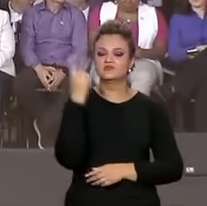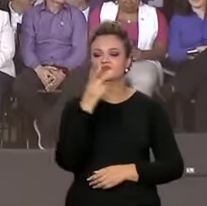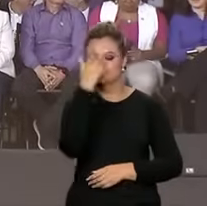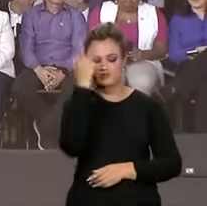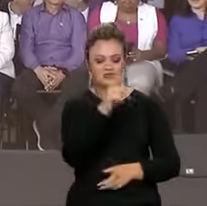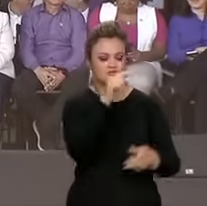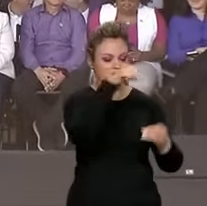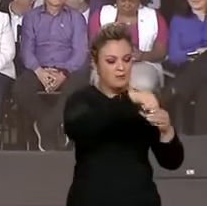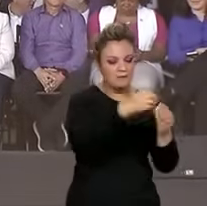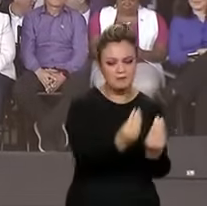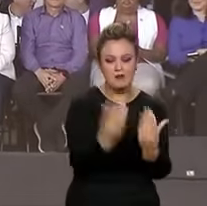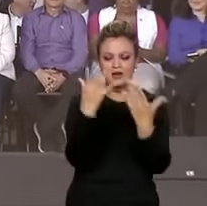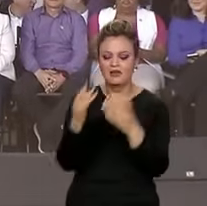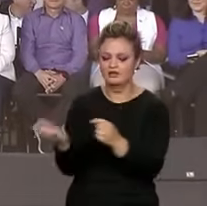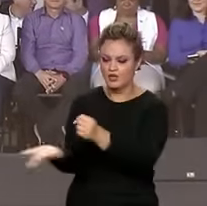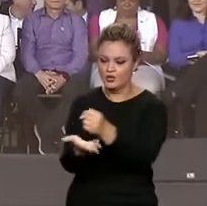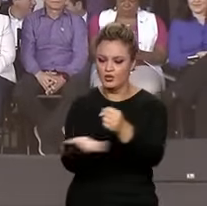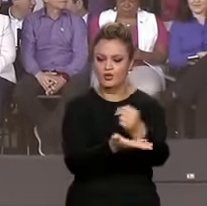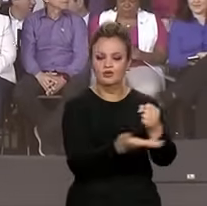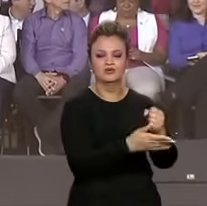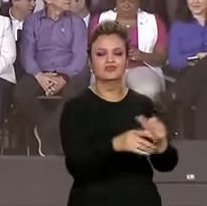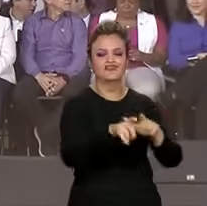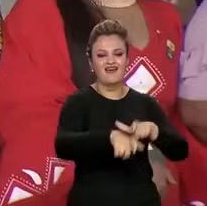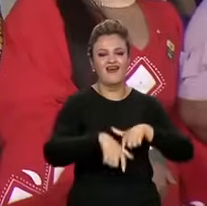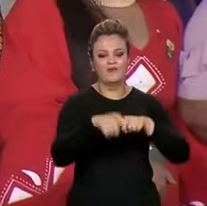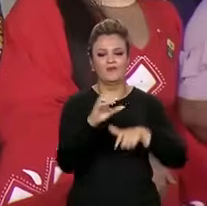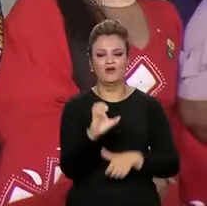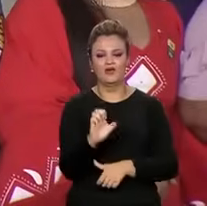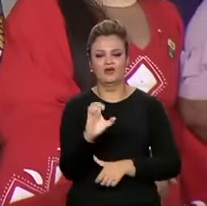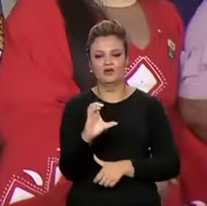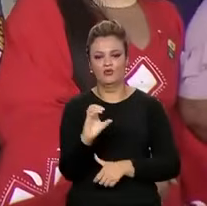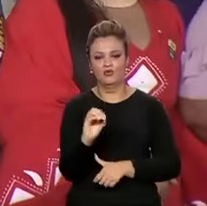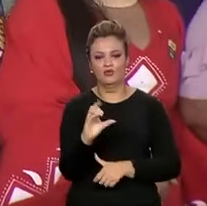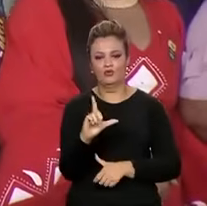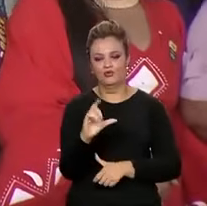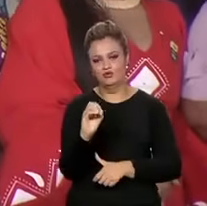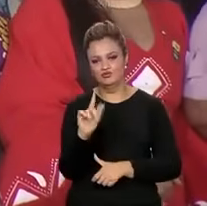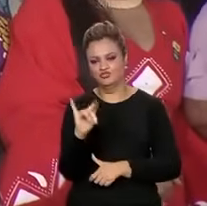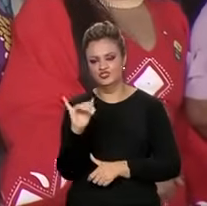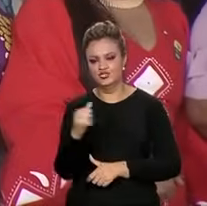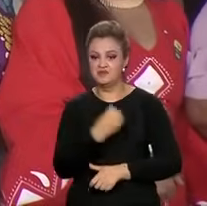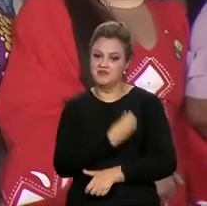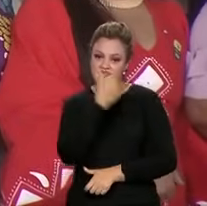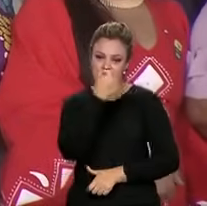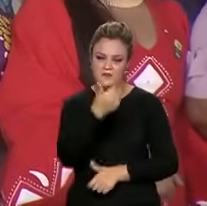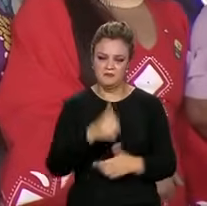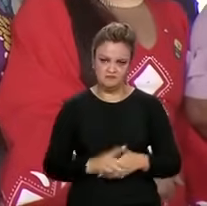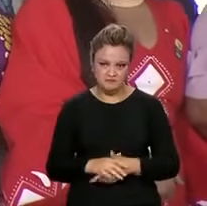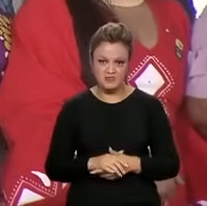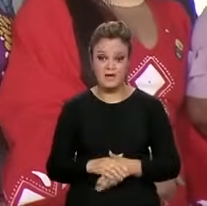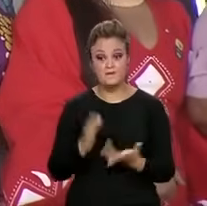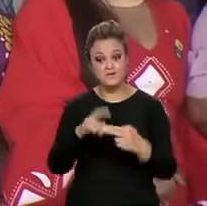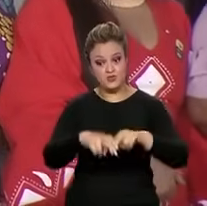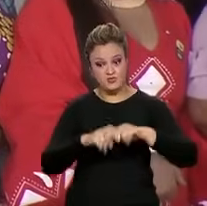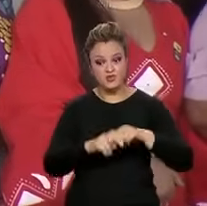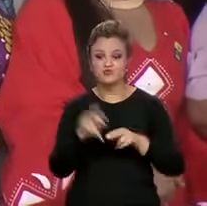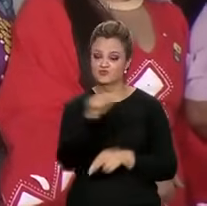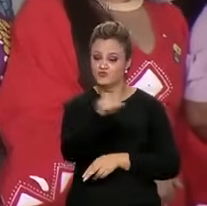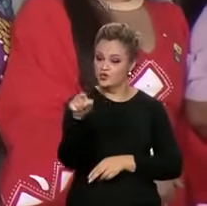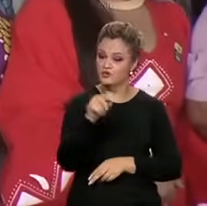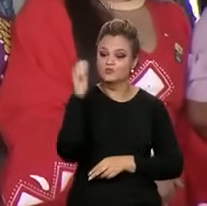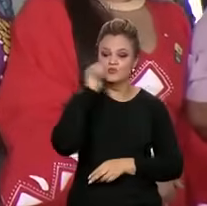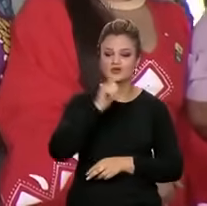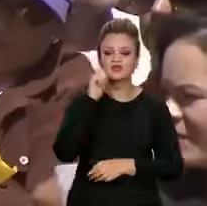Quem planta e colhe através da água Ecologia e das condições melhores de vida do nosso povo é por isso mulheres